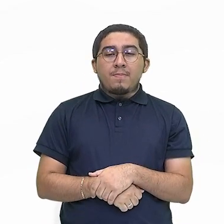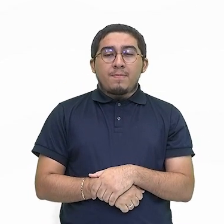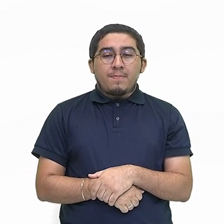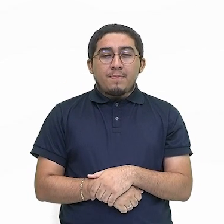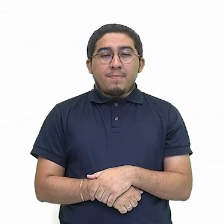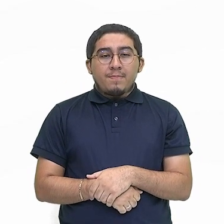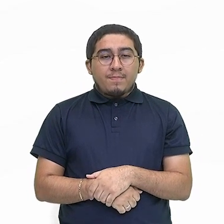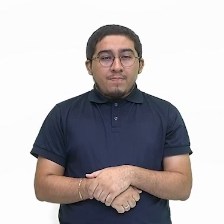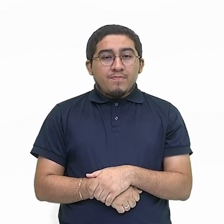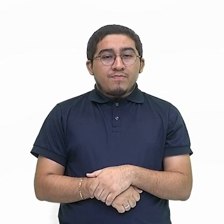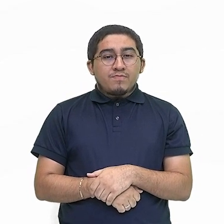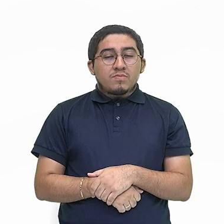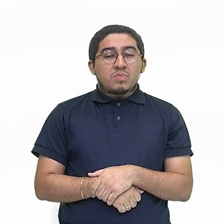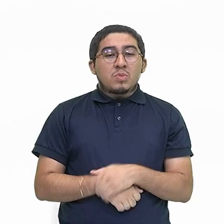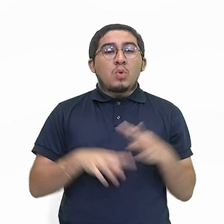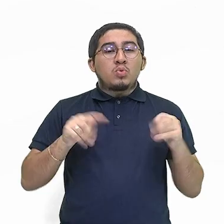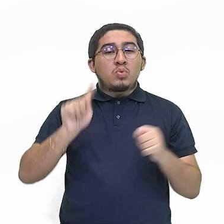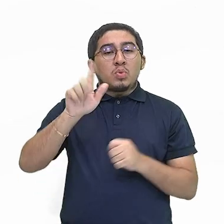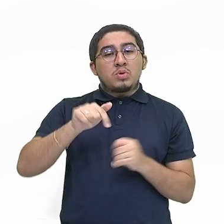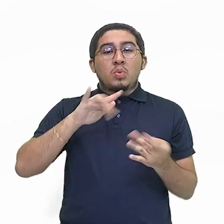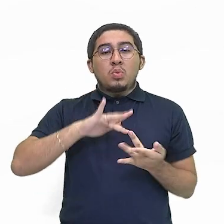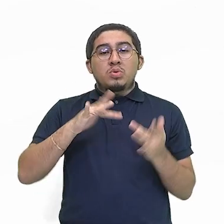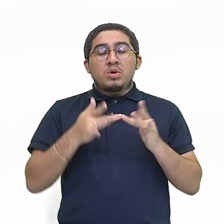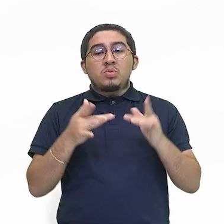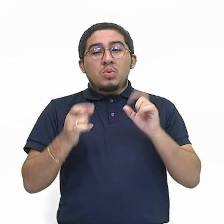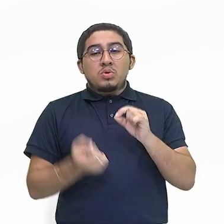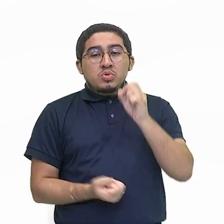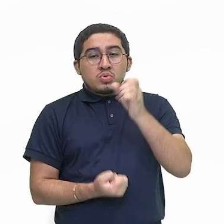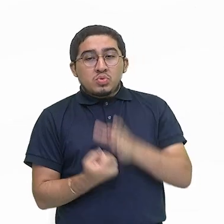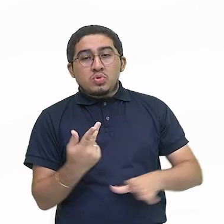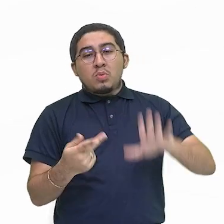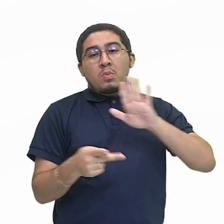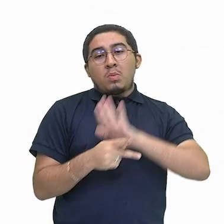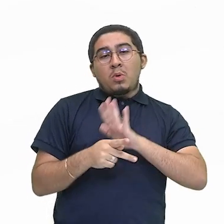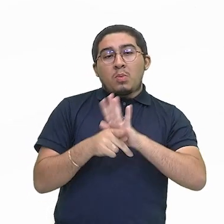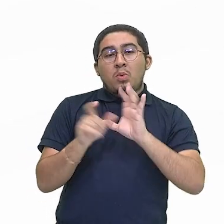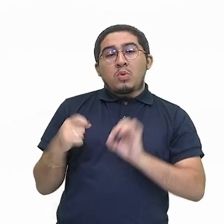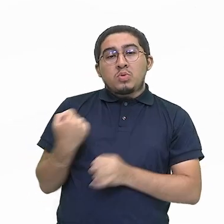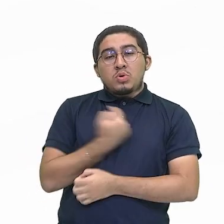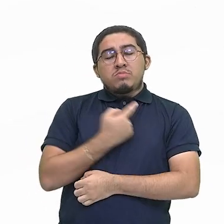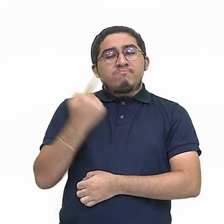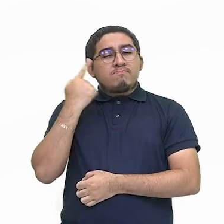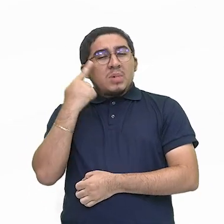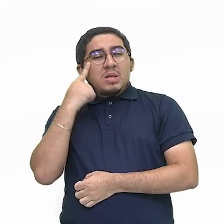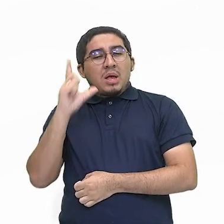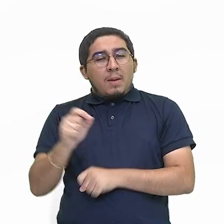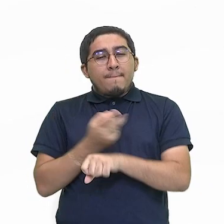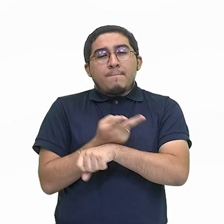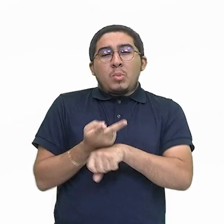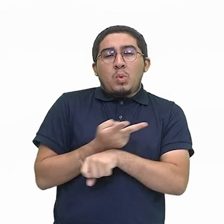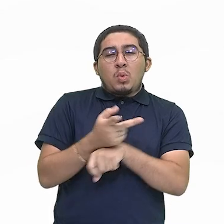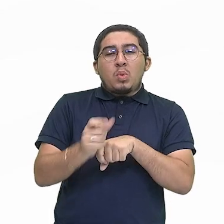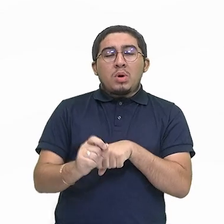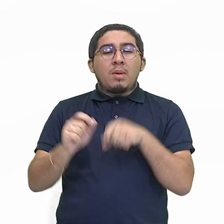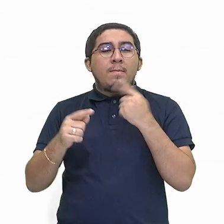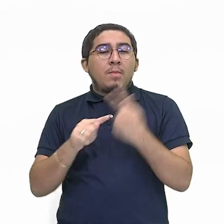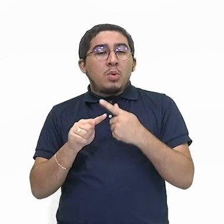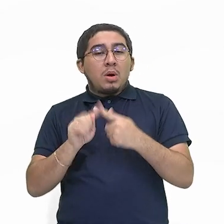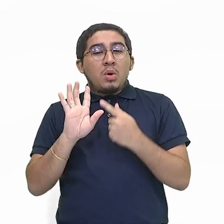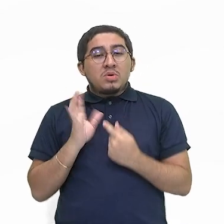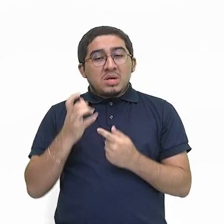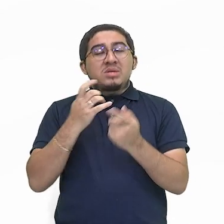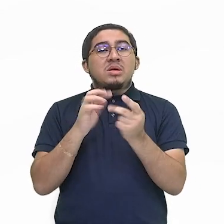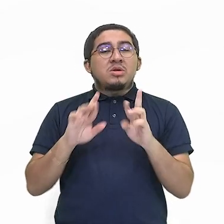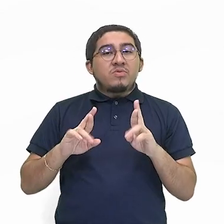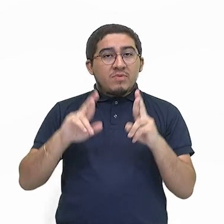toda essa situação aí, ela vai gerar o que nós chamamos de busca das causas das desigualdades e